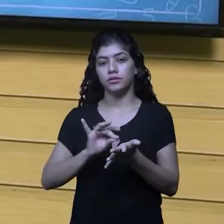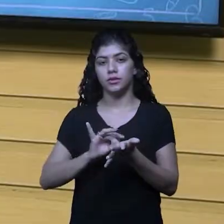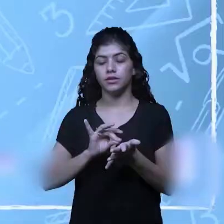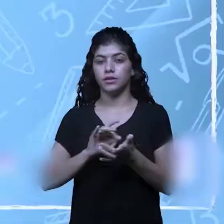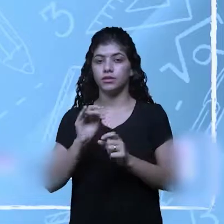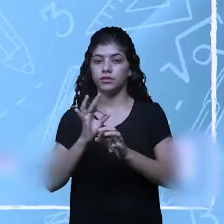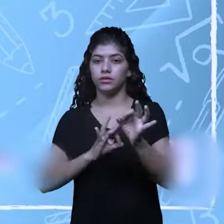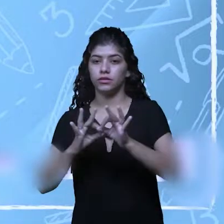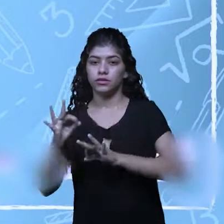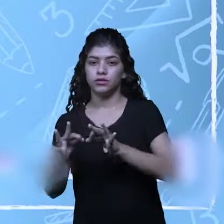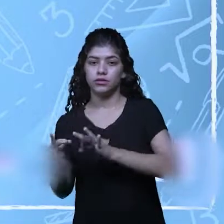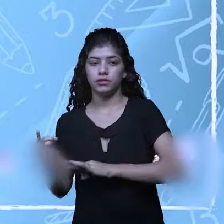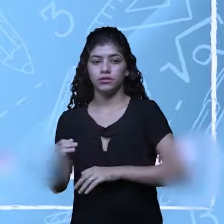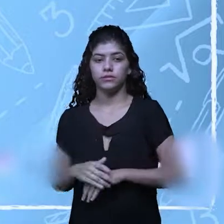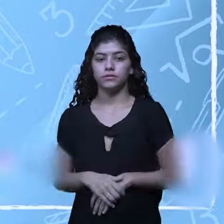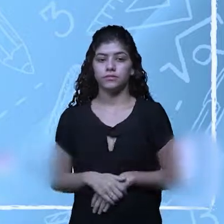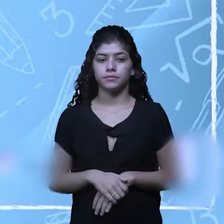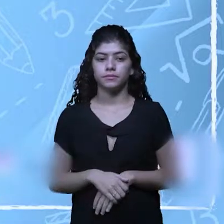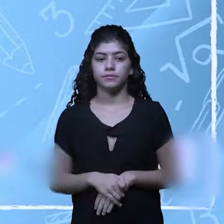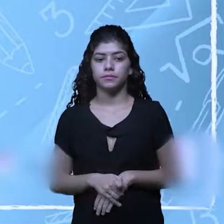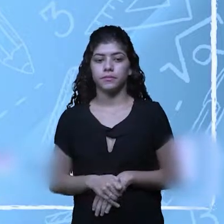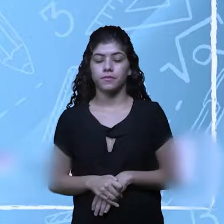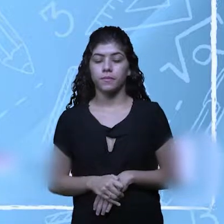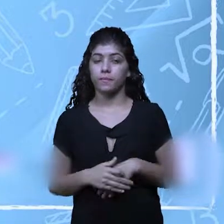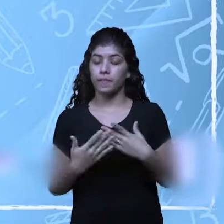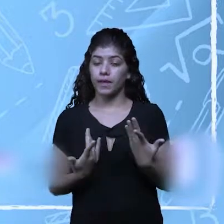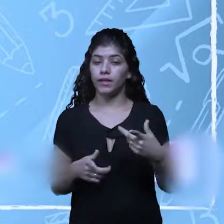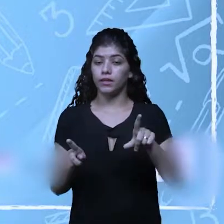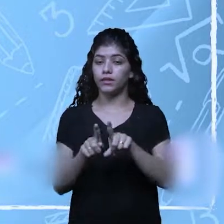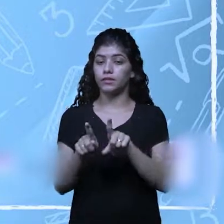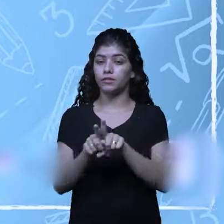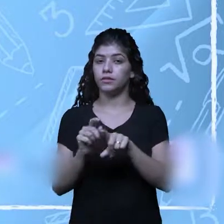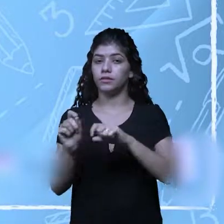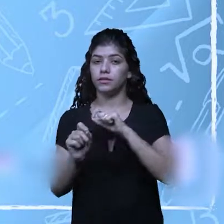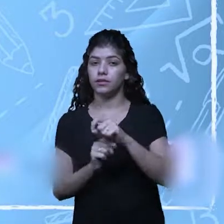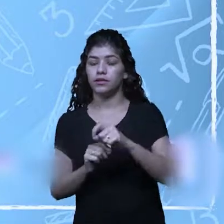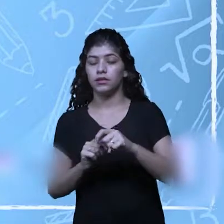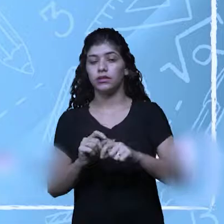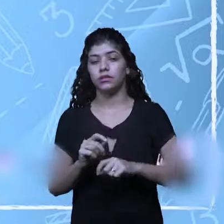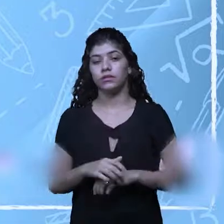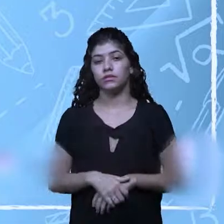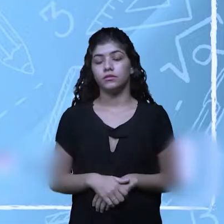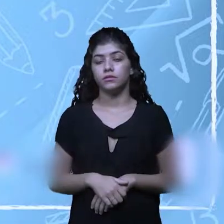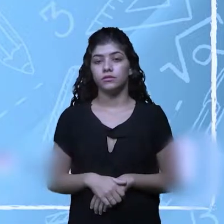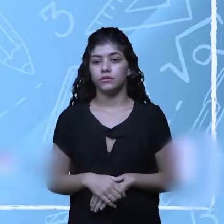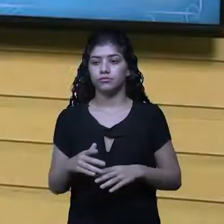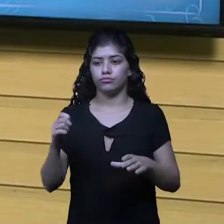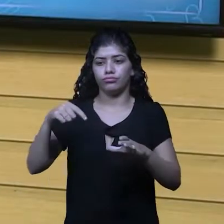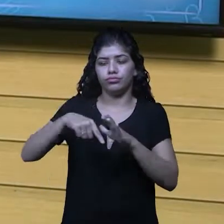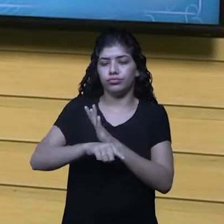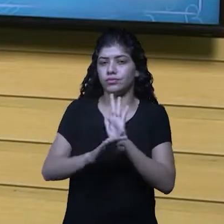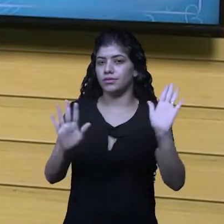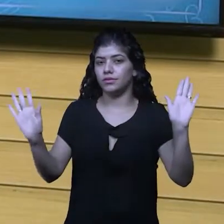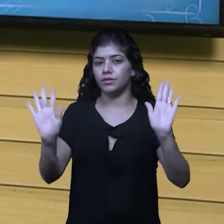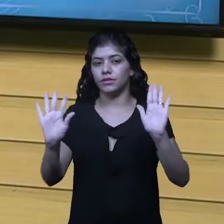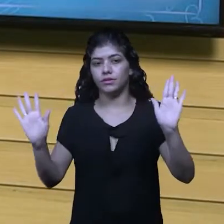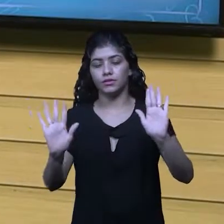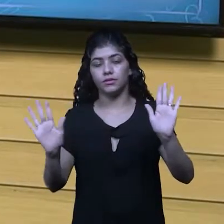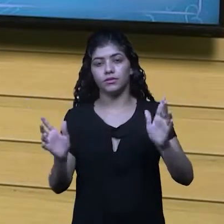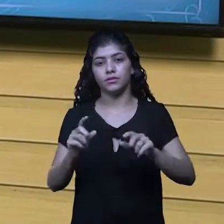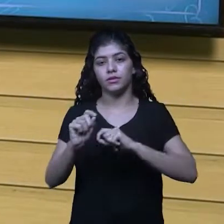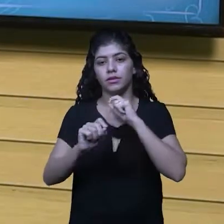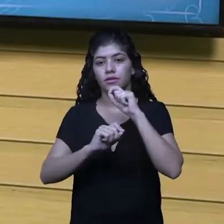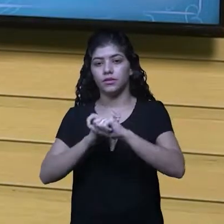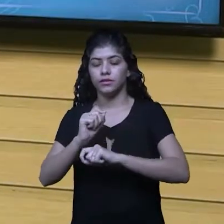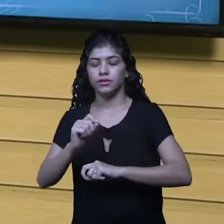feita. Aqui nós vamos ver então um pouquinho, nós não vamos nos aprofundar na parte